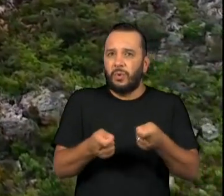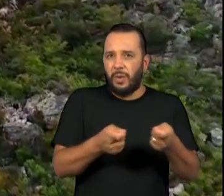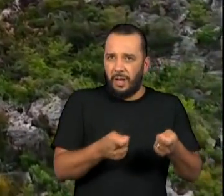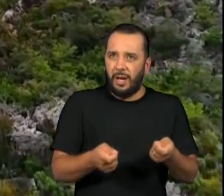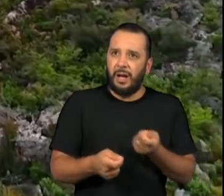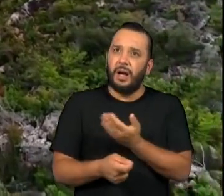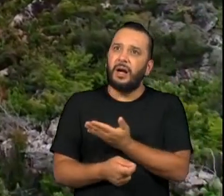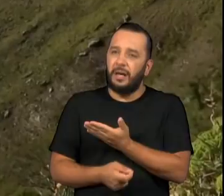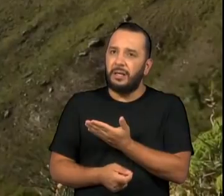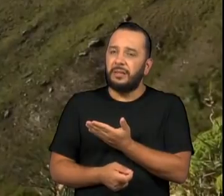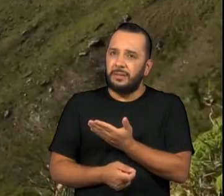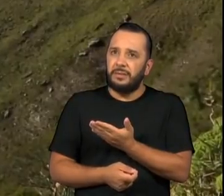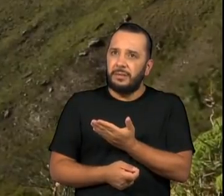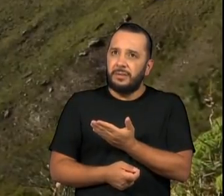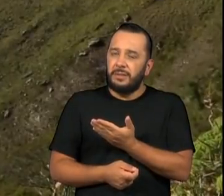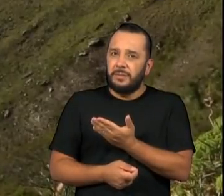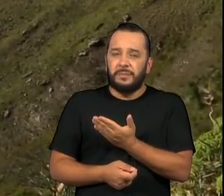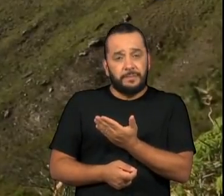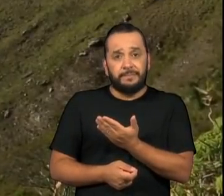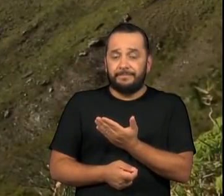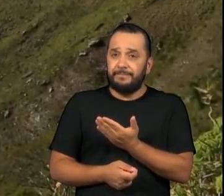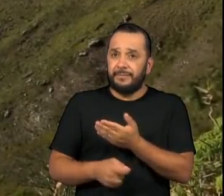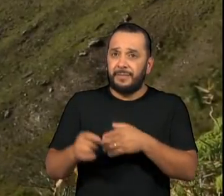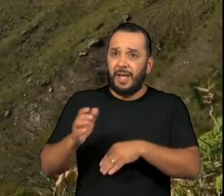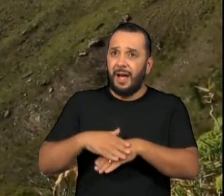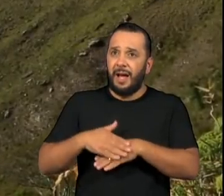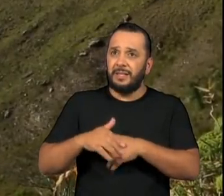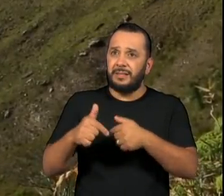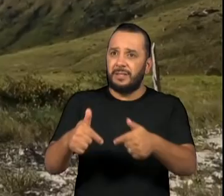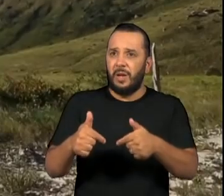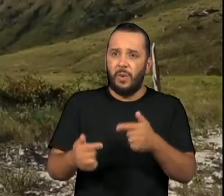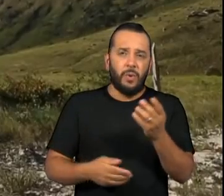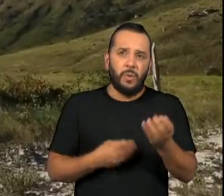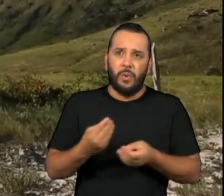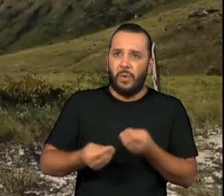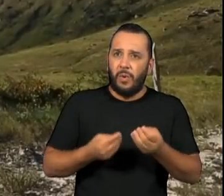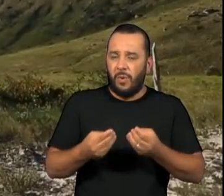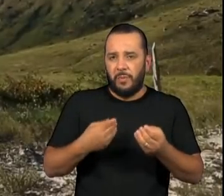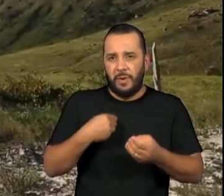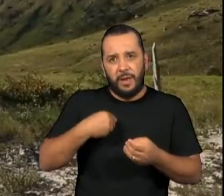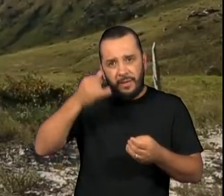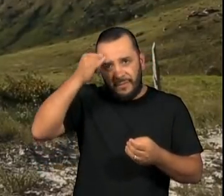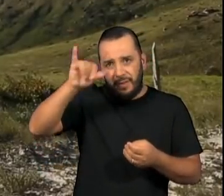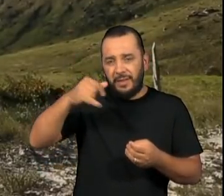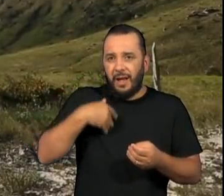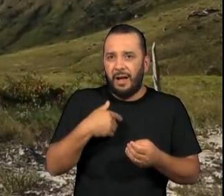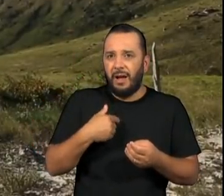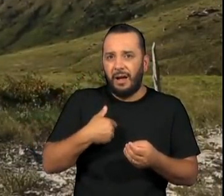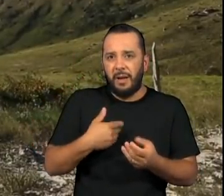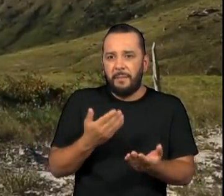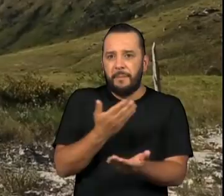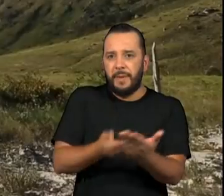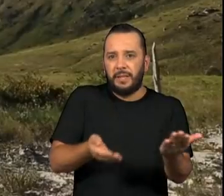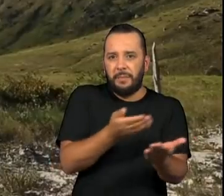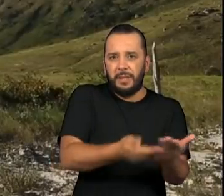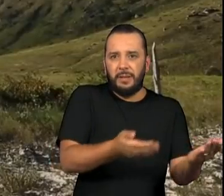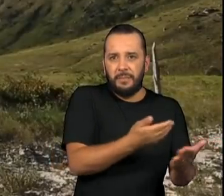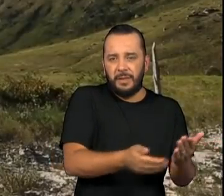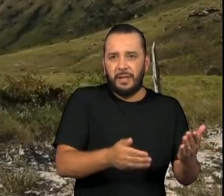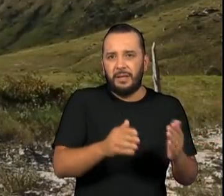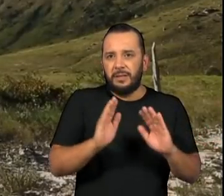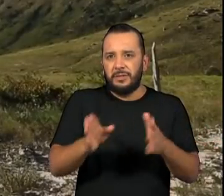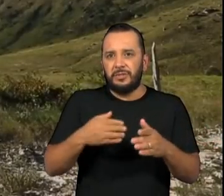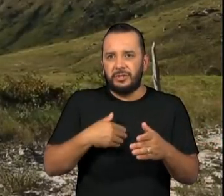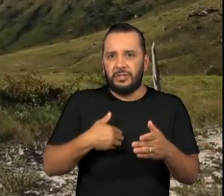efeito. Obras simples para barrar a perda de solo, né? que exatamente é a condição